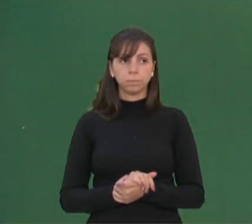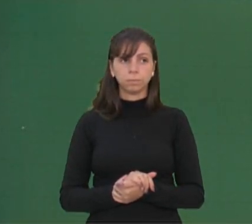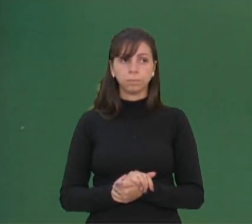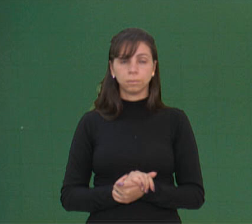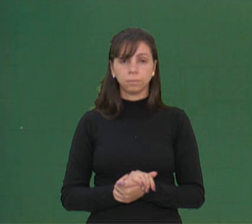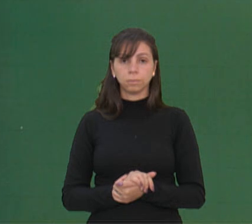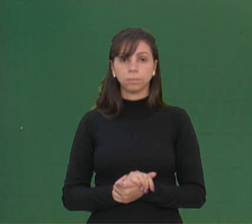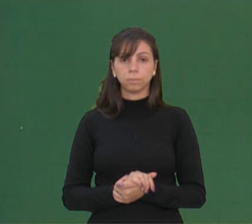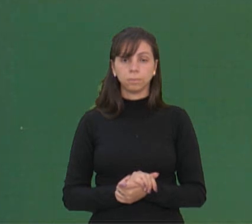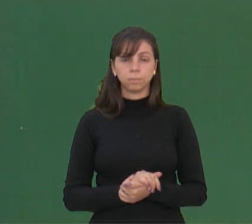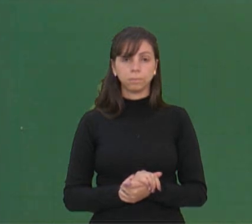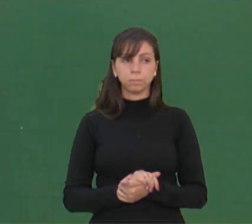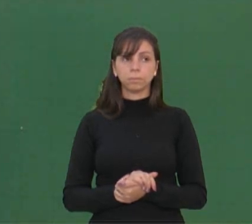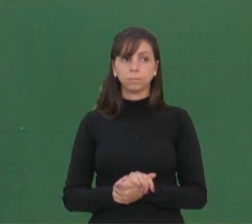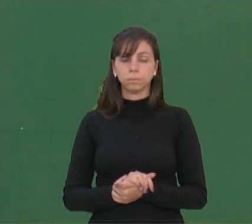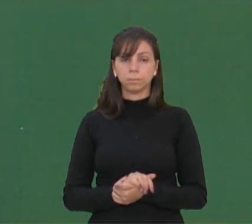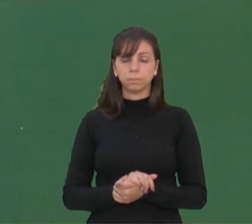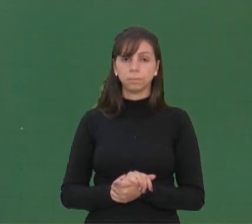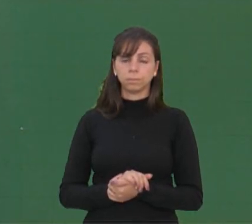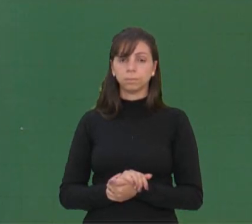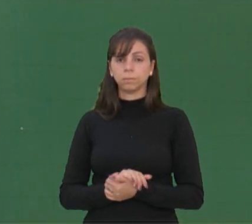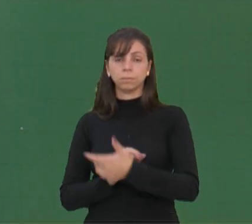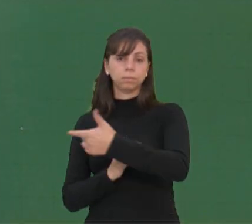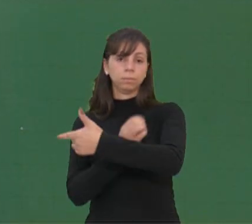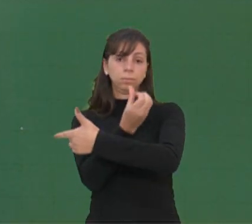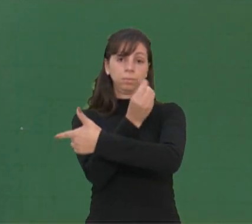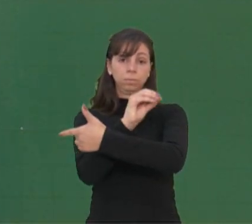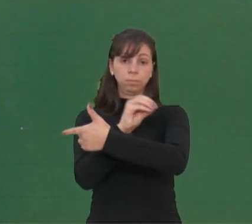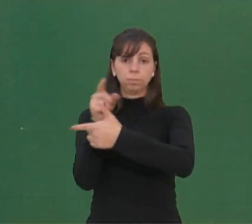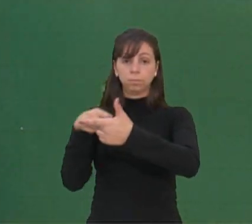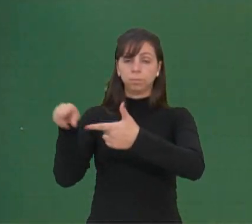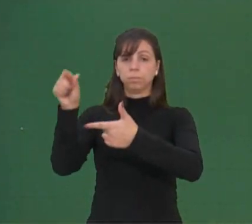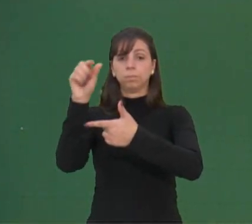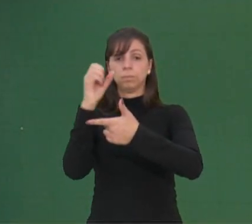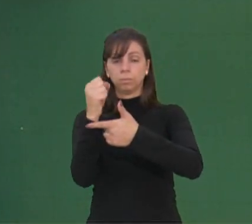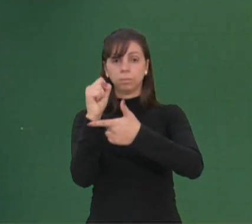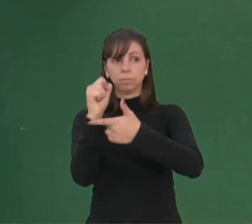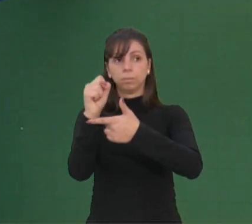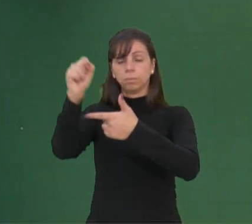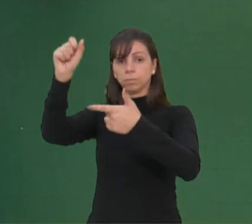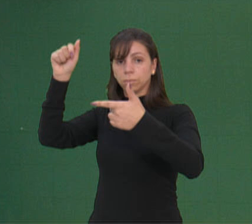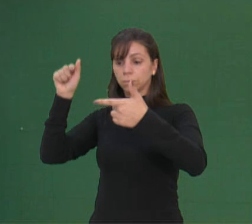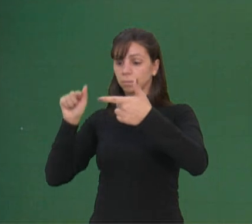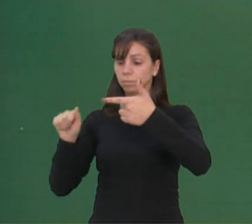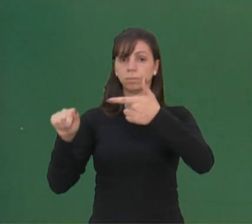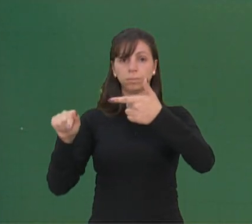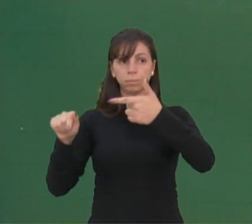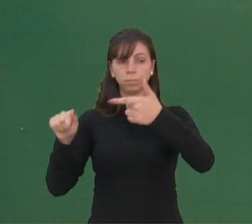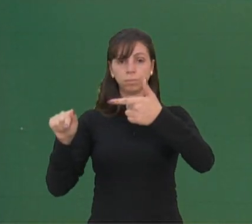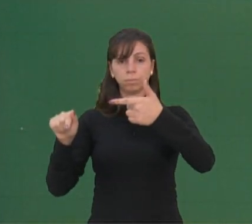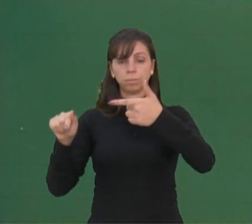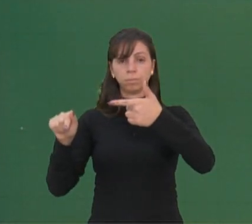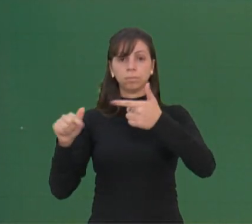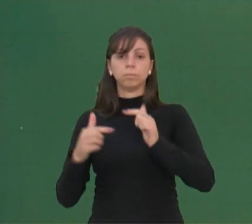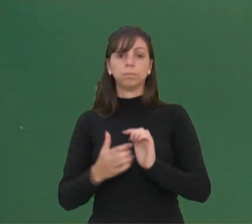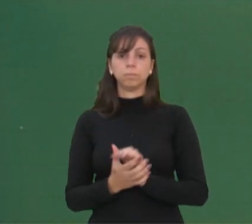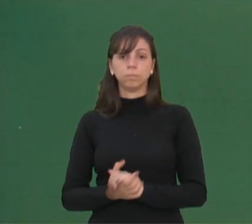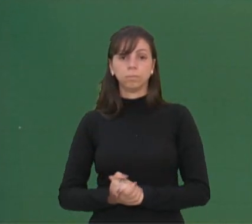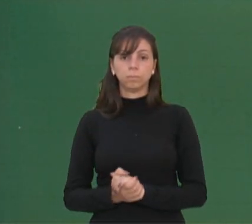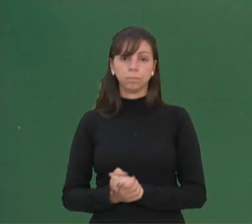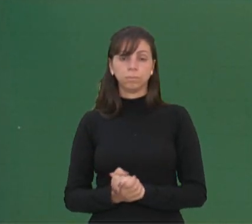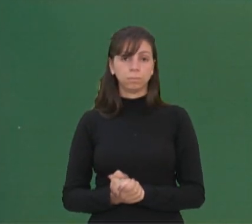60 centésimos. 60 dividido por 8, 7. Por que 7? Porque 7 vezes 8 é 56,